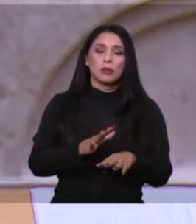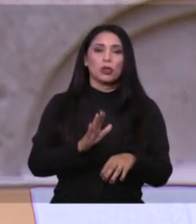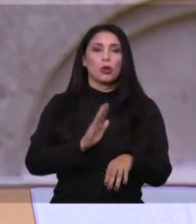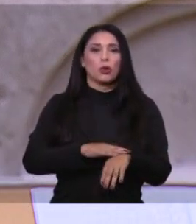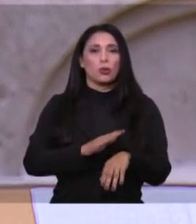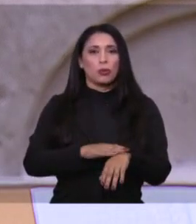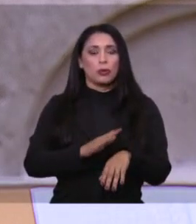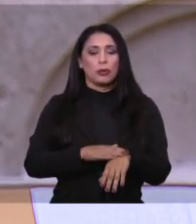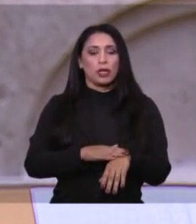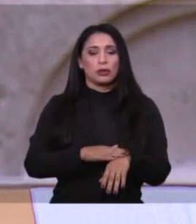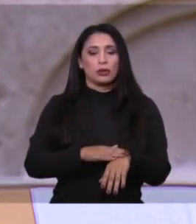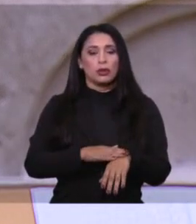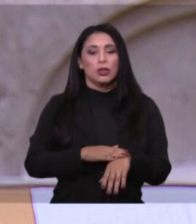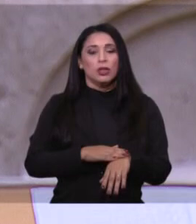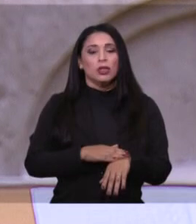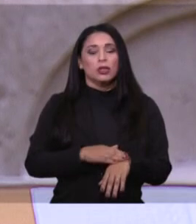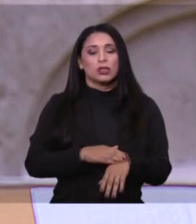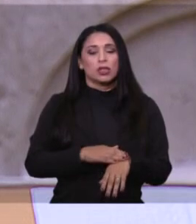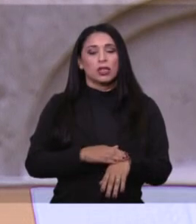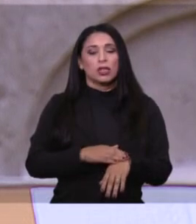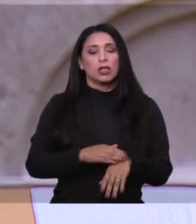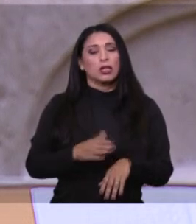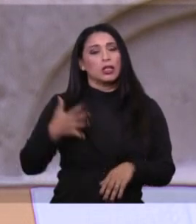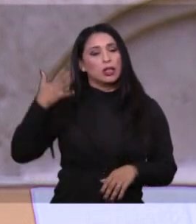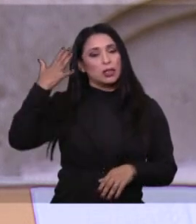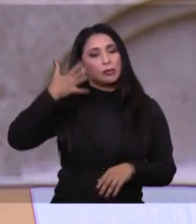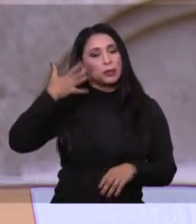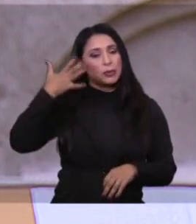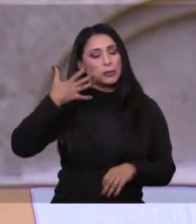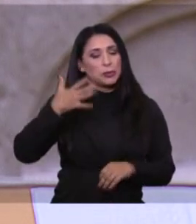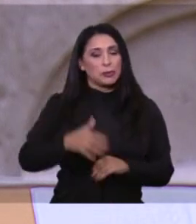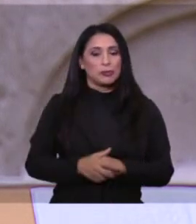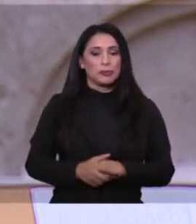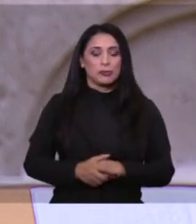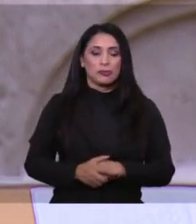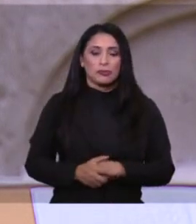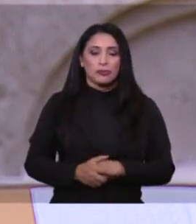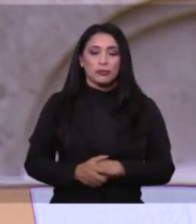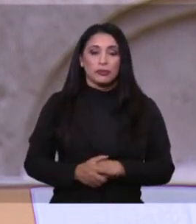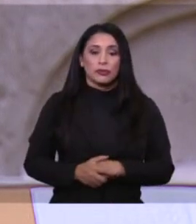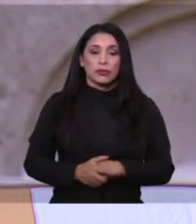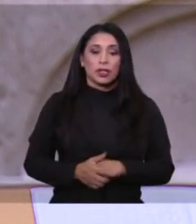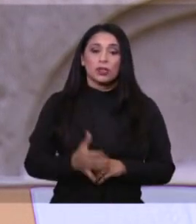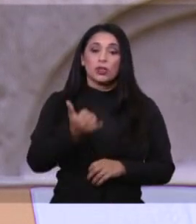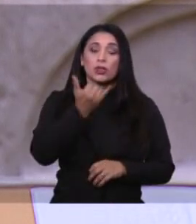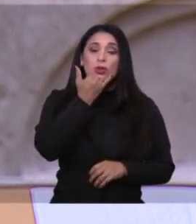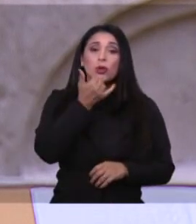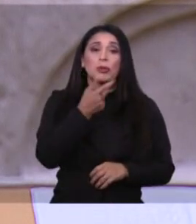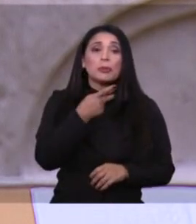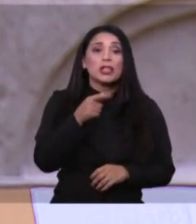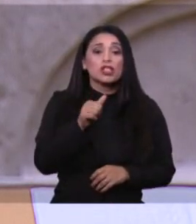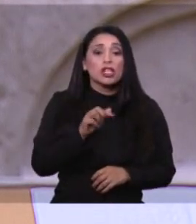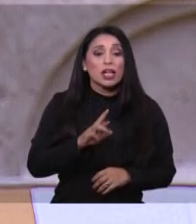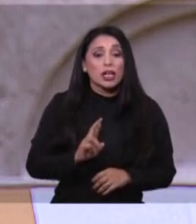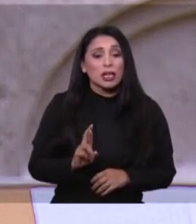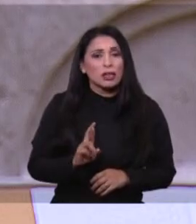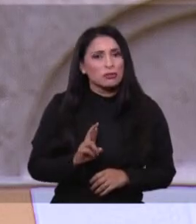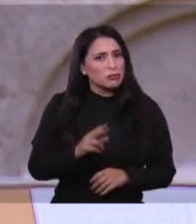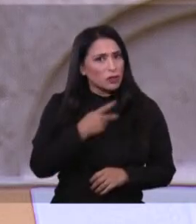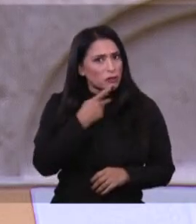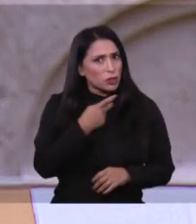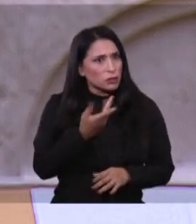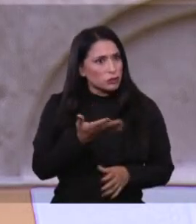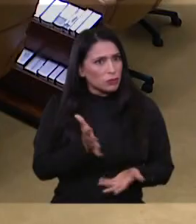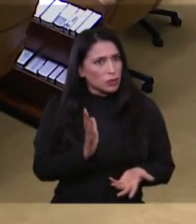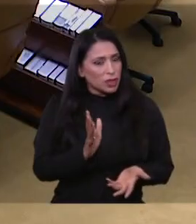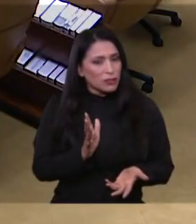a fase de arguição oral deste caso. Presidente. Ah, me disseram que Vossa Excelência não desejava fazer uso da palavra. Com